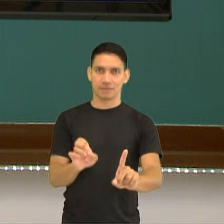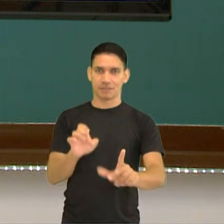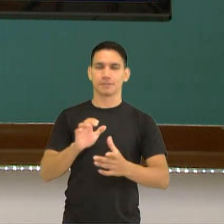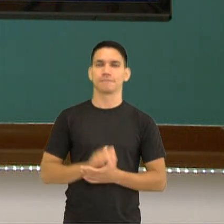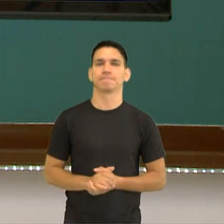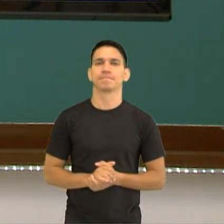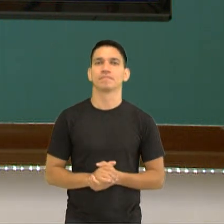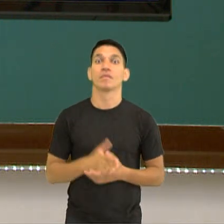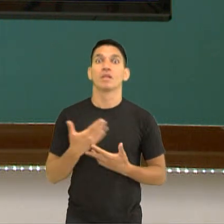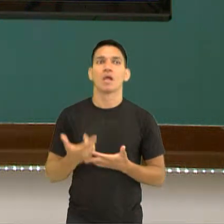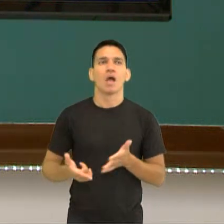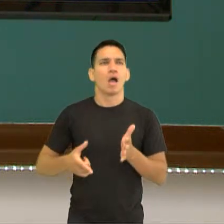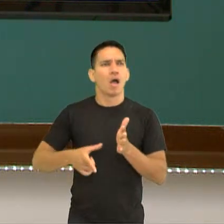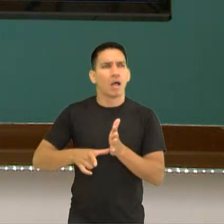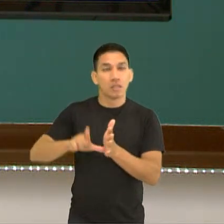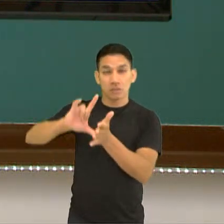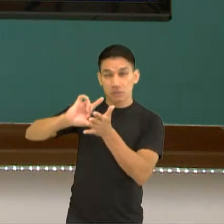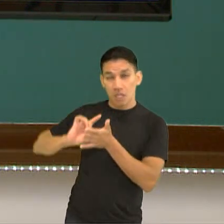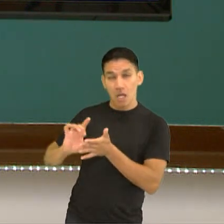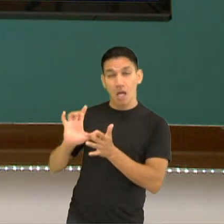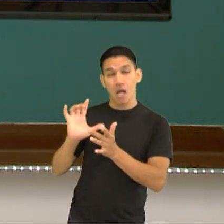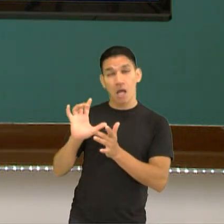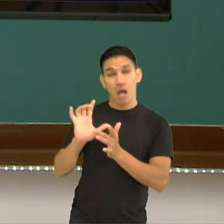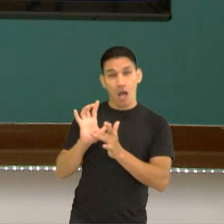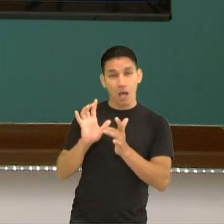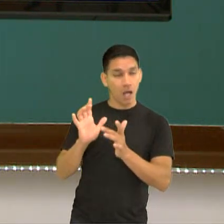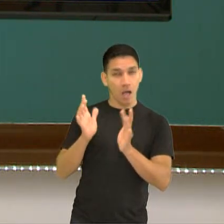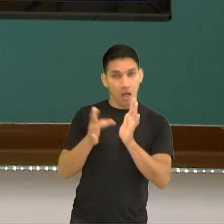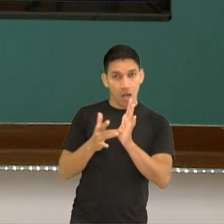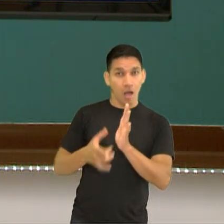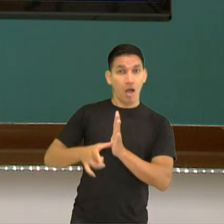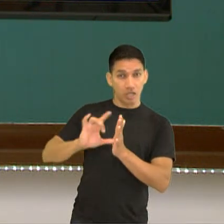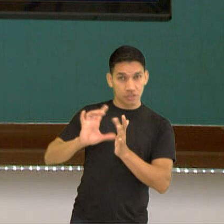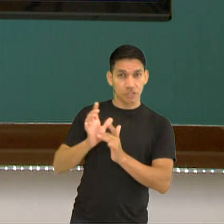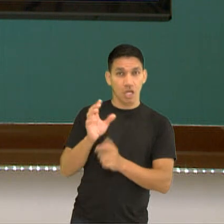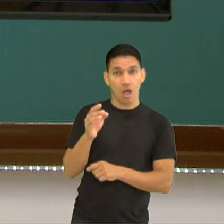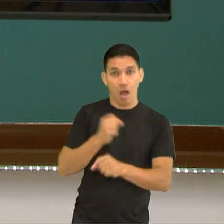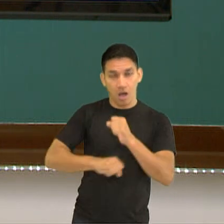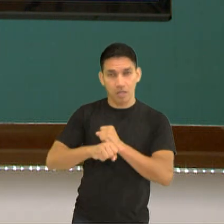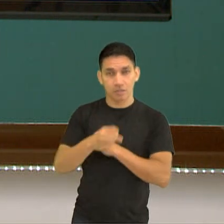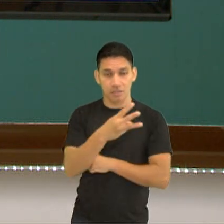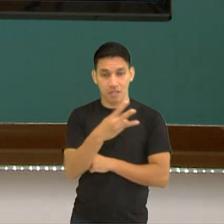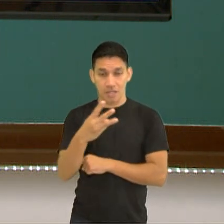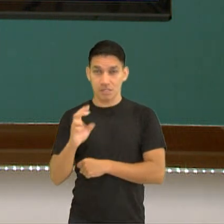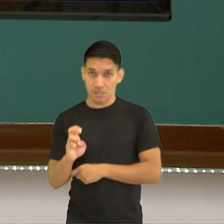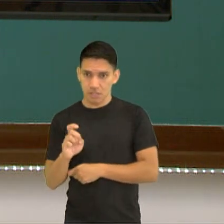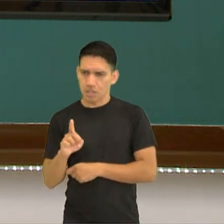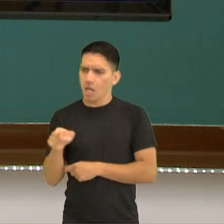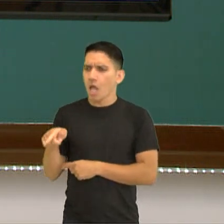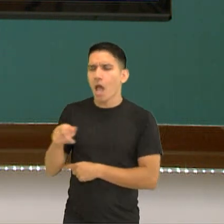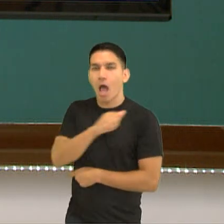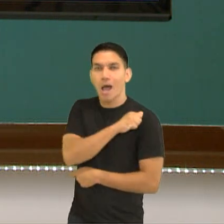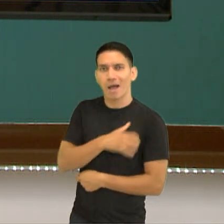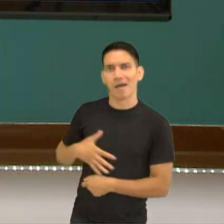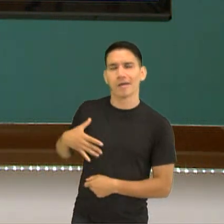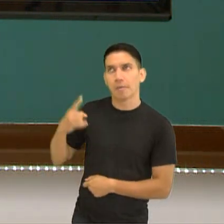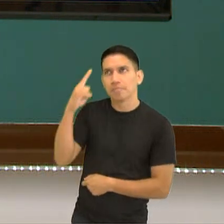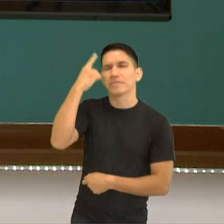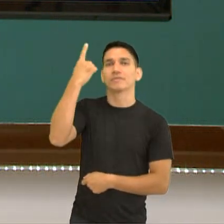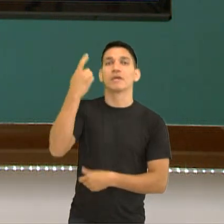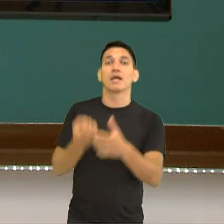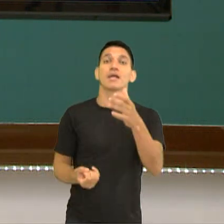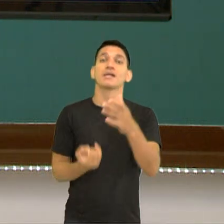a.C., Aristóteles retorna a Atenas e decide fundar a sua própria escola, chamada